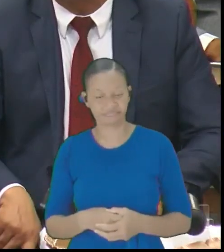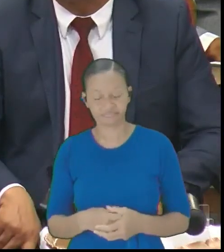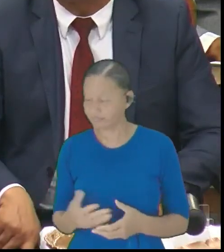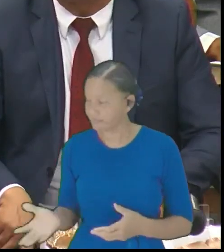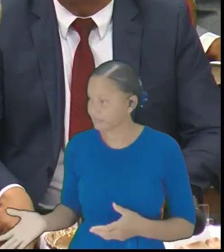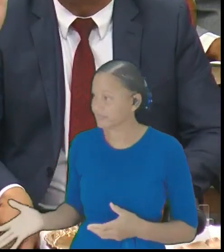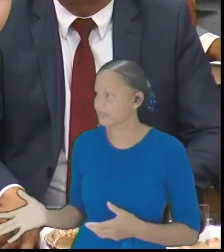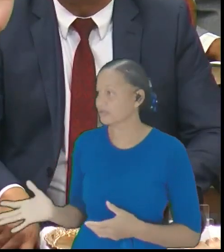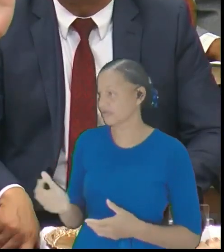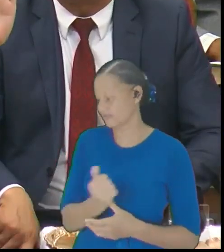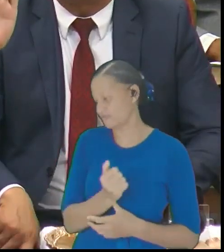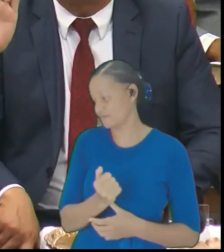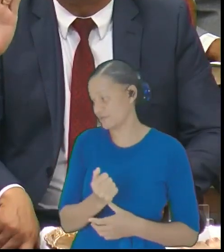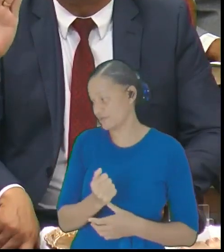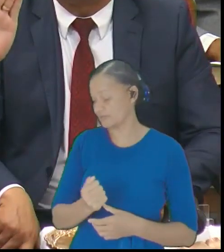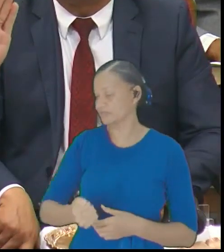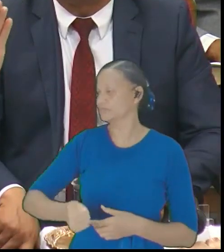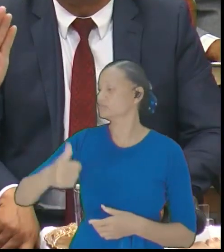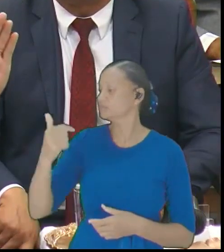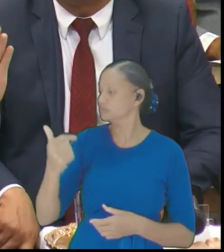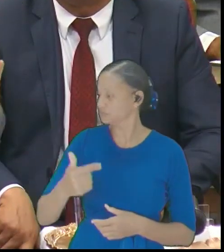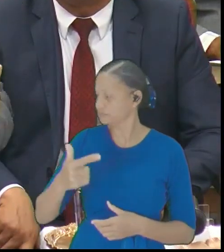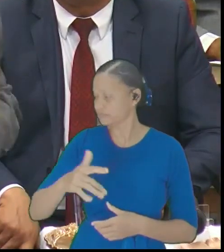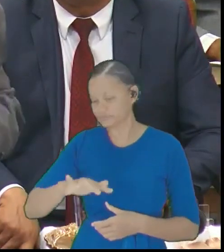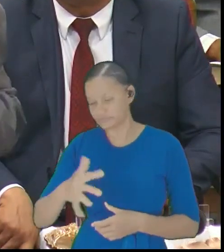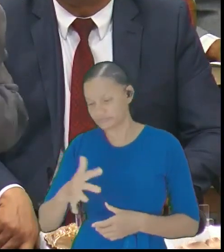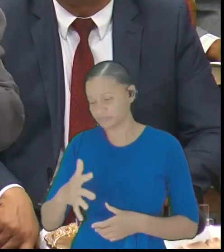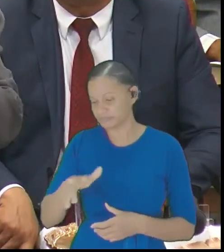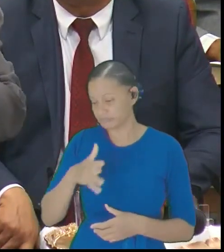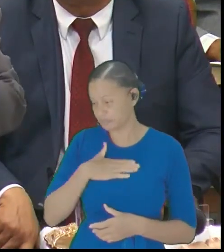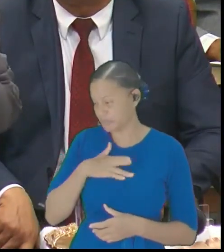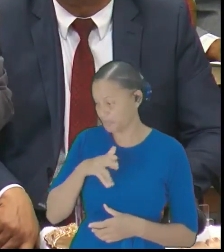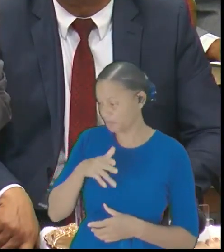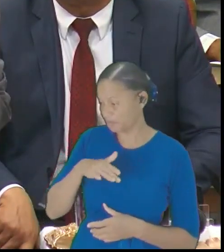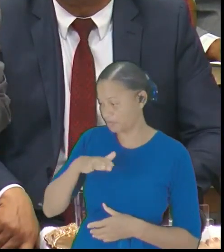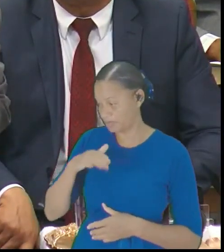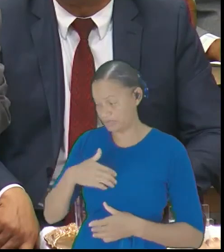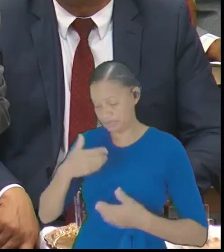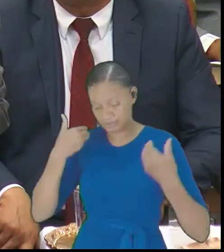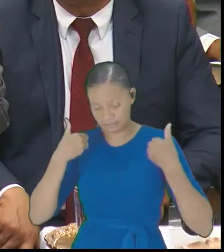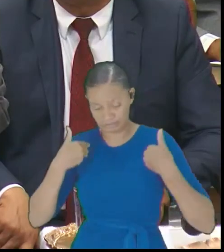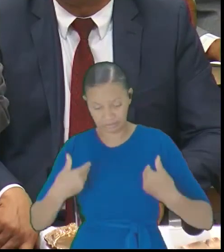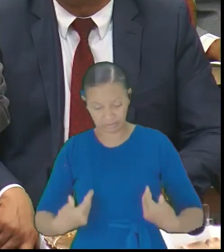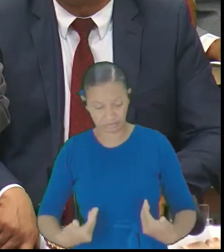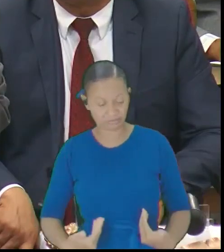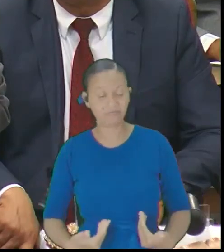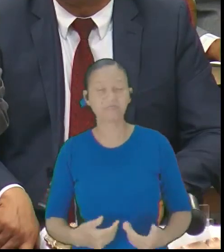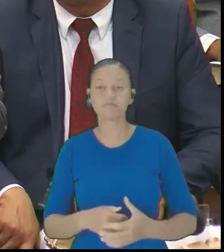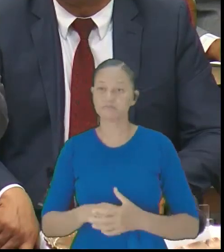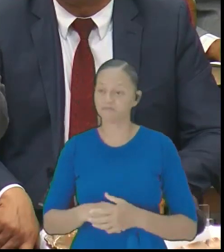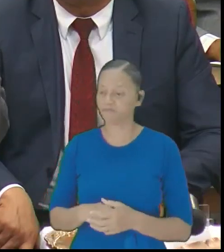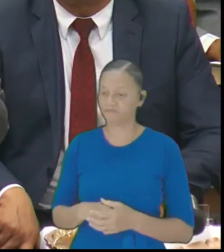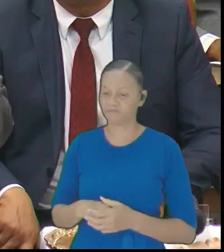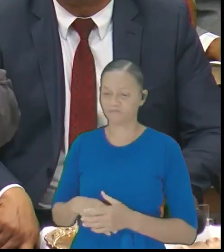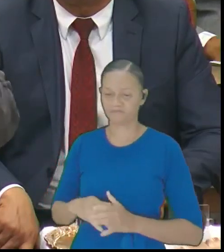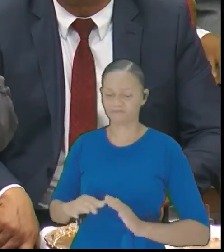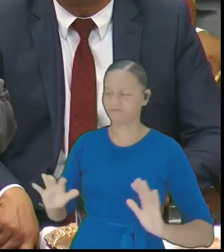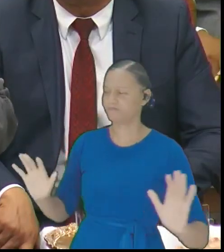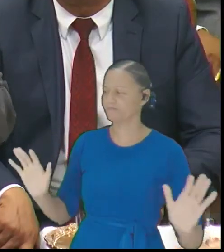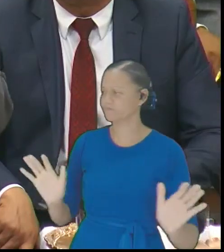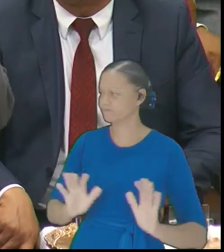Vamos andar a segunda. É mais ou menos assim, meu irmão, se depender de mim, nós